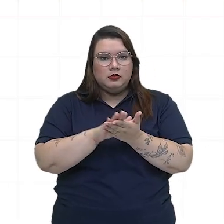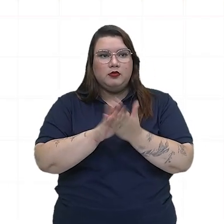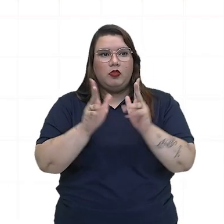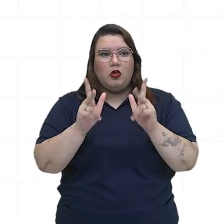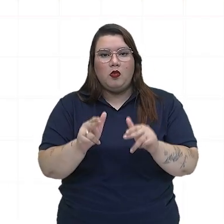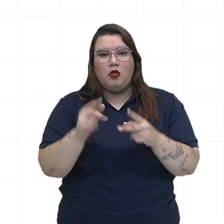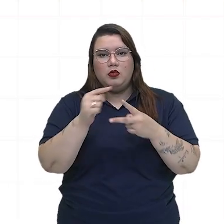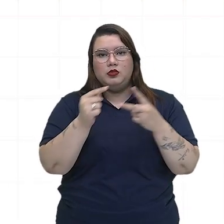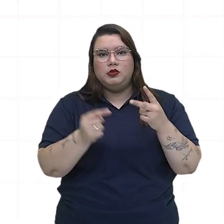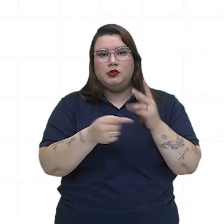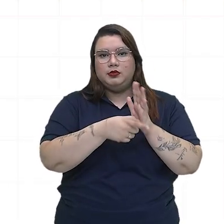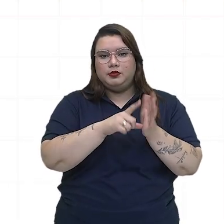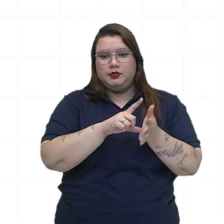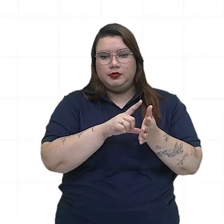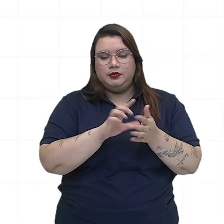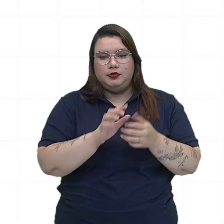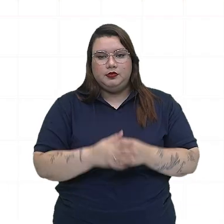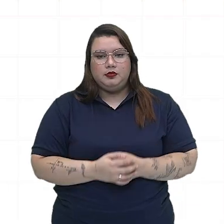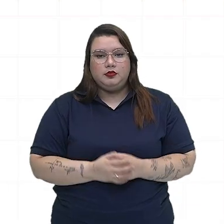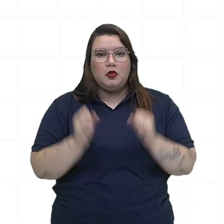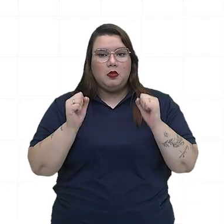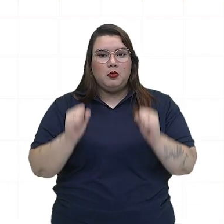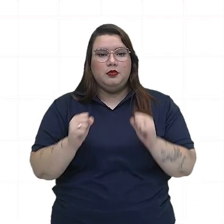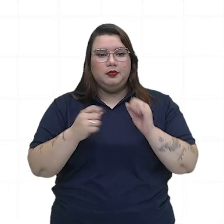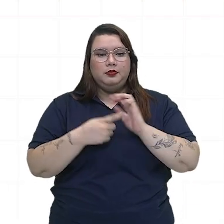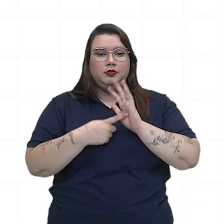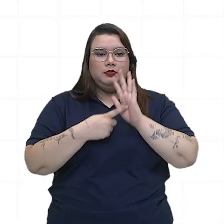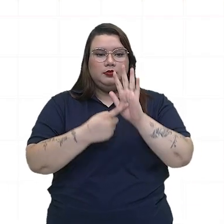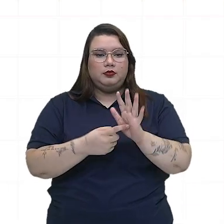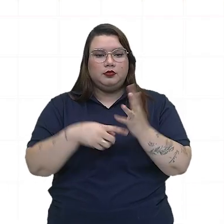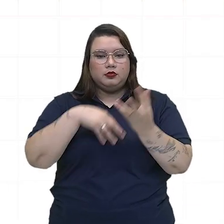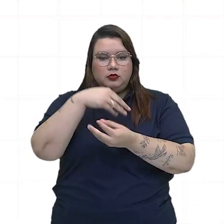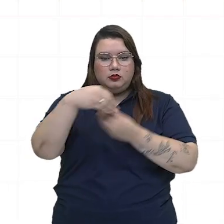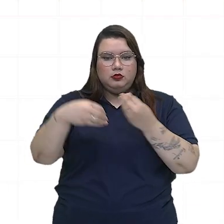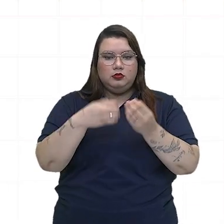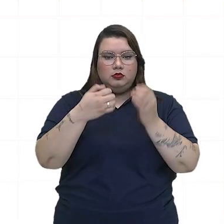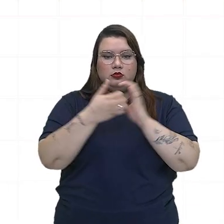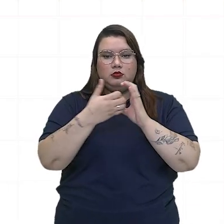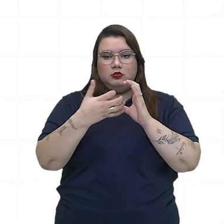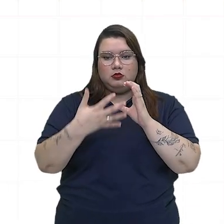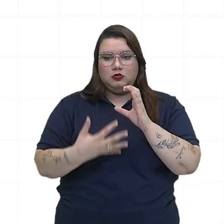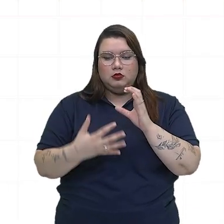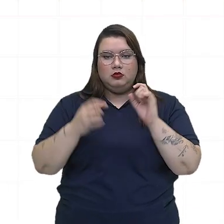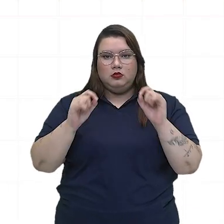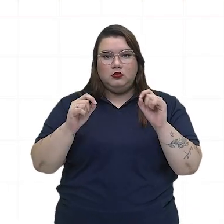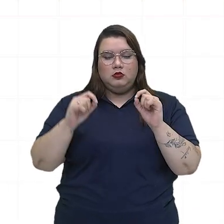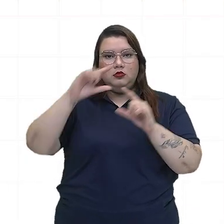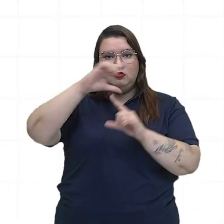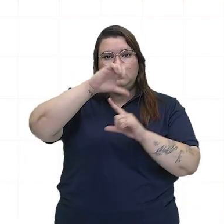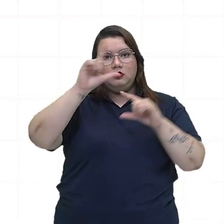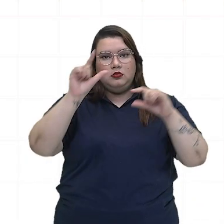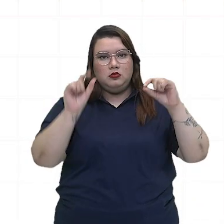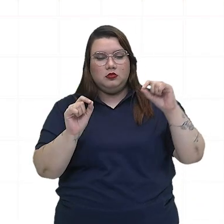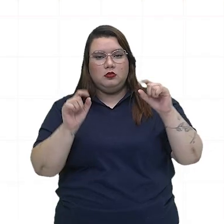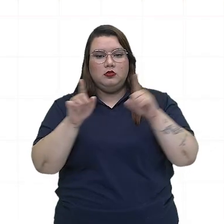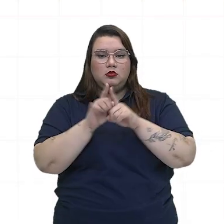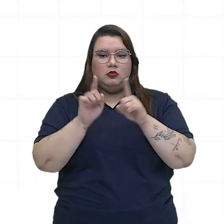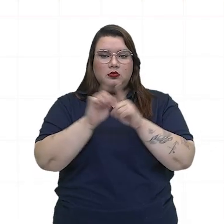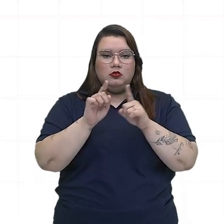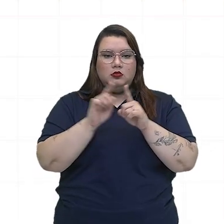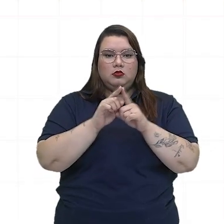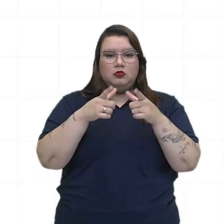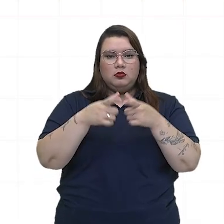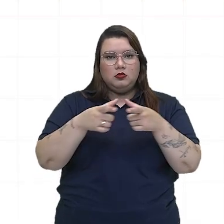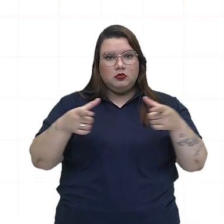galáxias elípticas e espirais. Elas podem apresentar uma mistura de características das espirais e